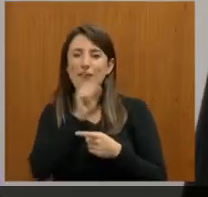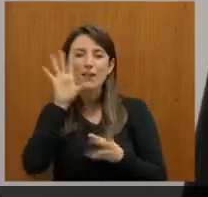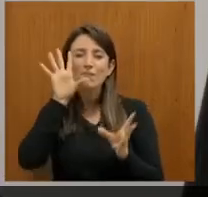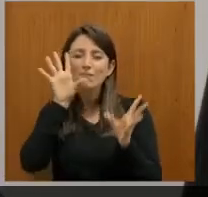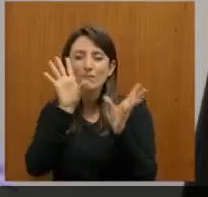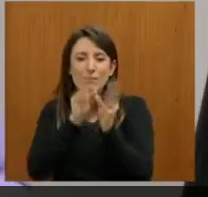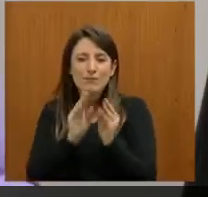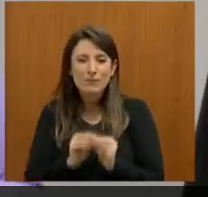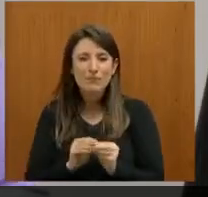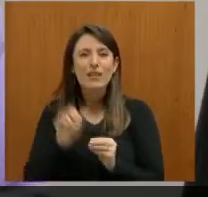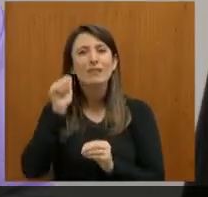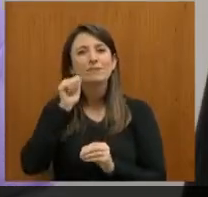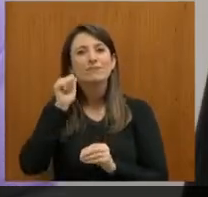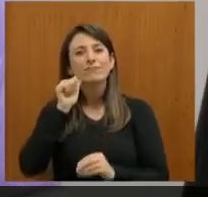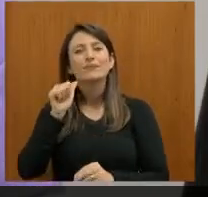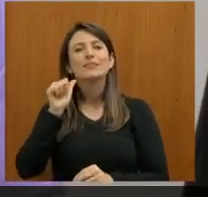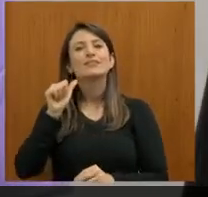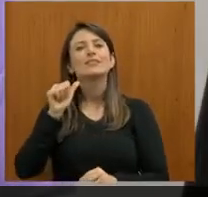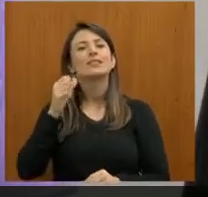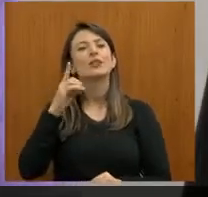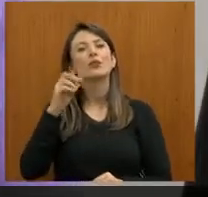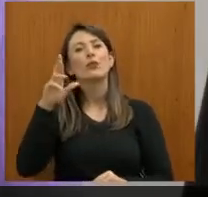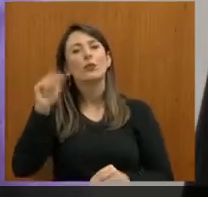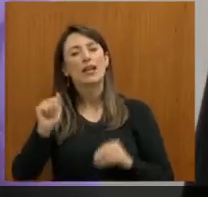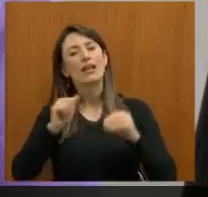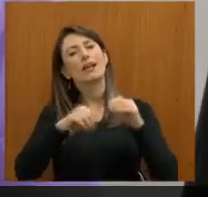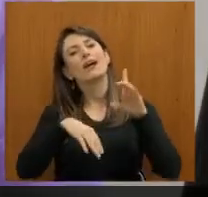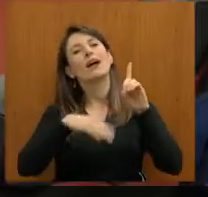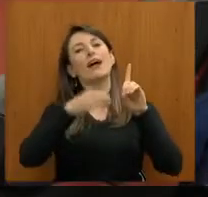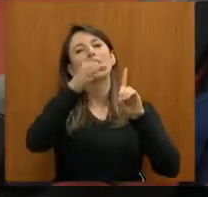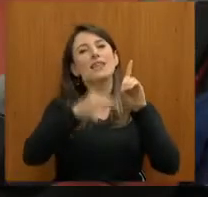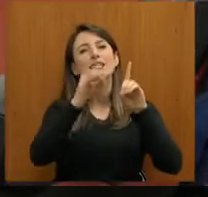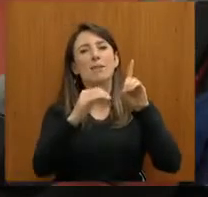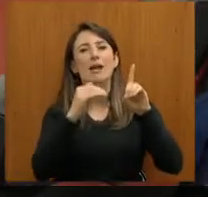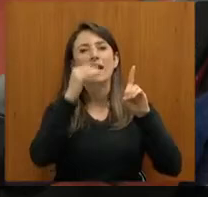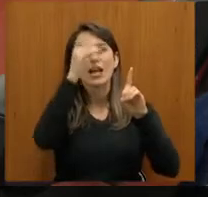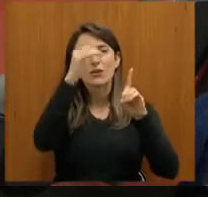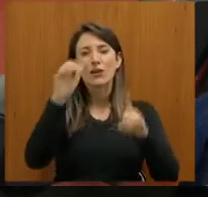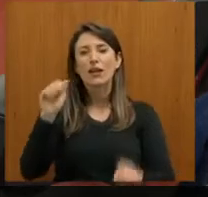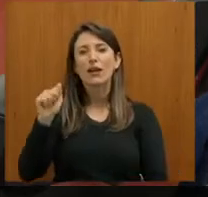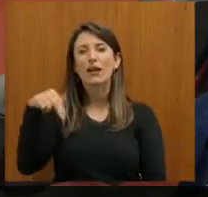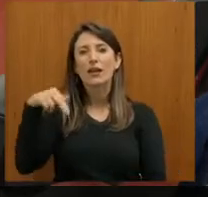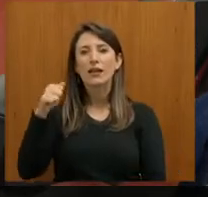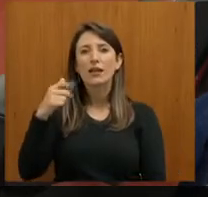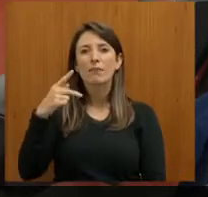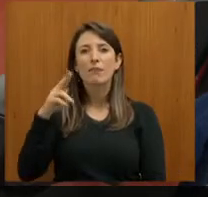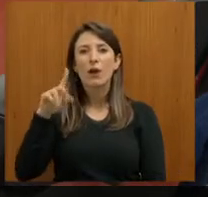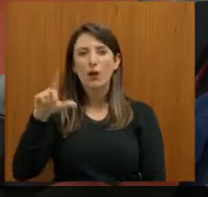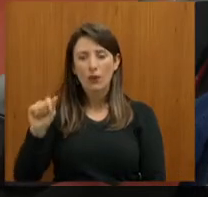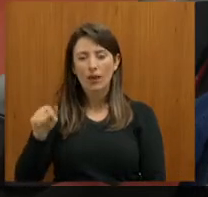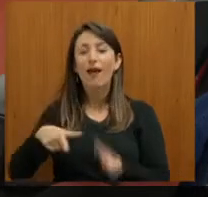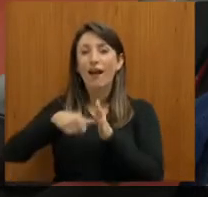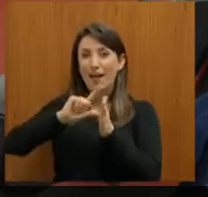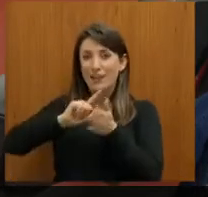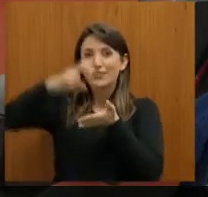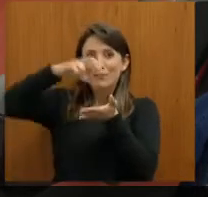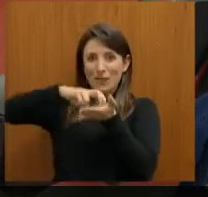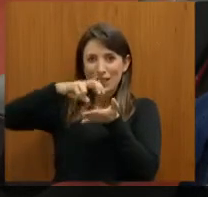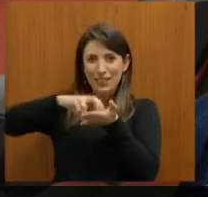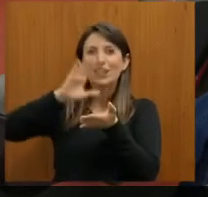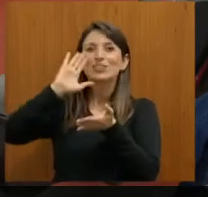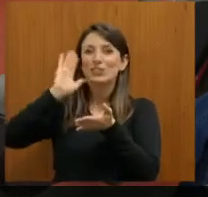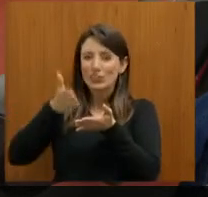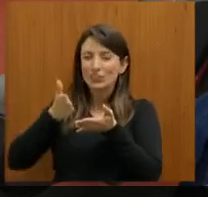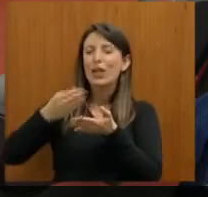da doutora desembargadora Ana Paula Kaxeta que esteve conosco De manhã como debatedor